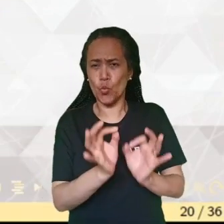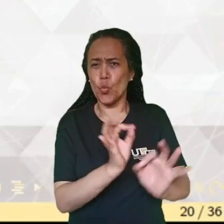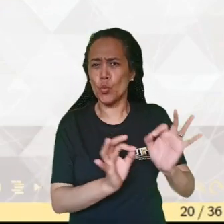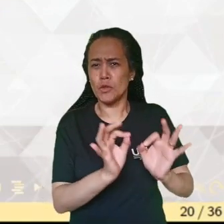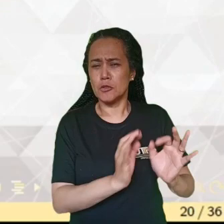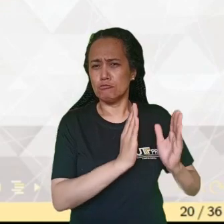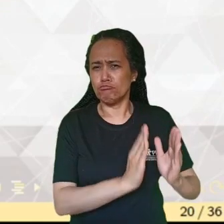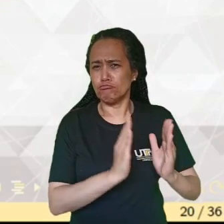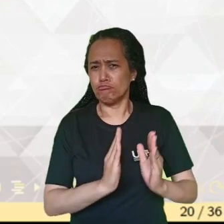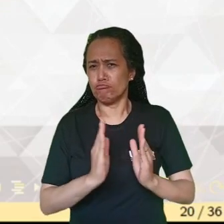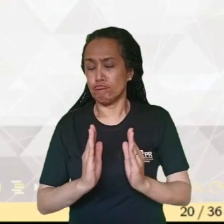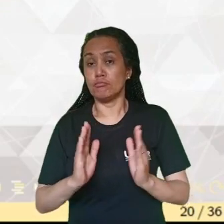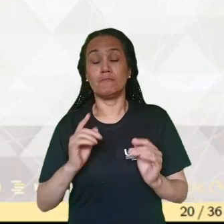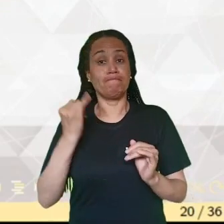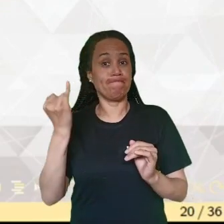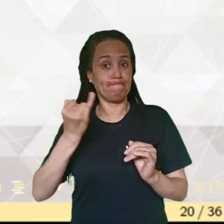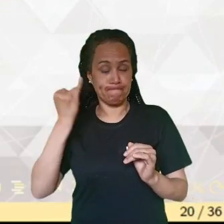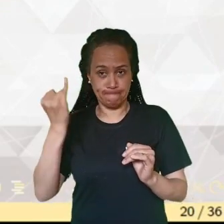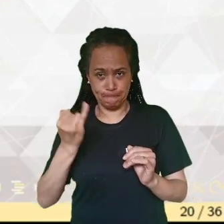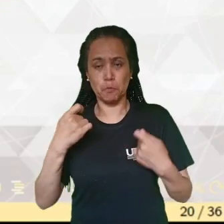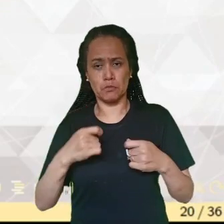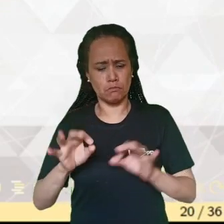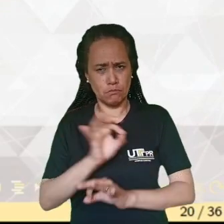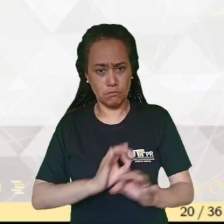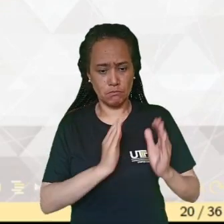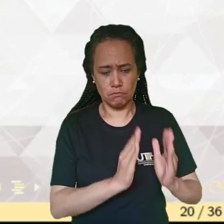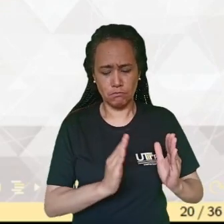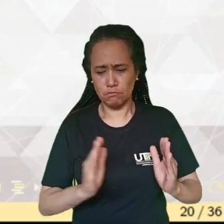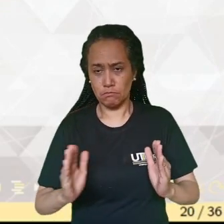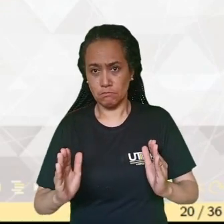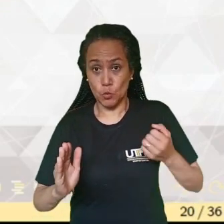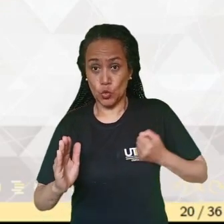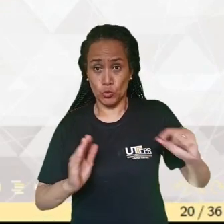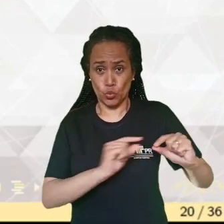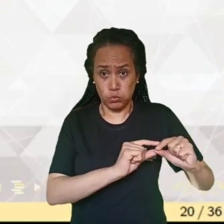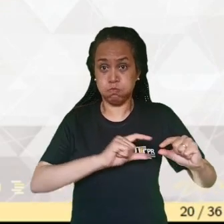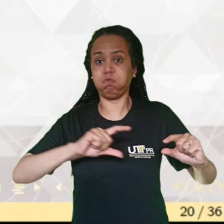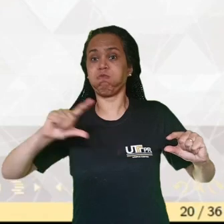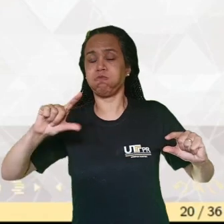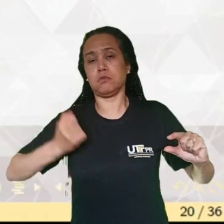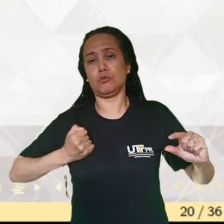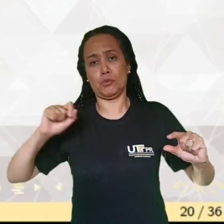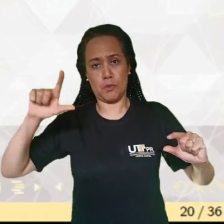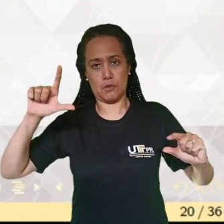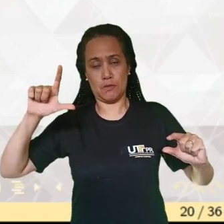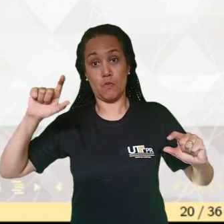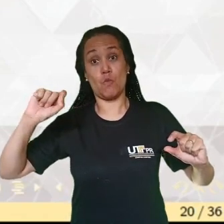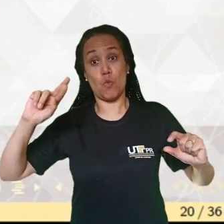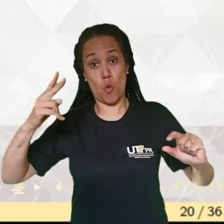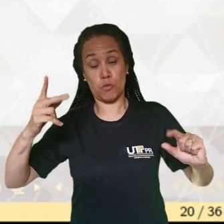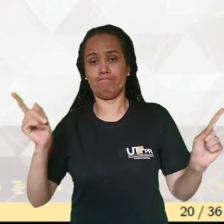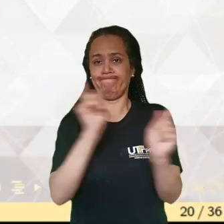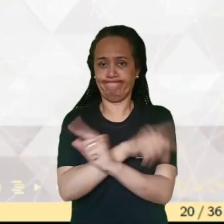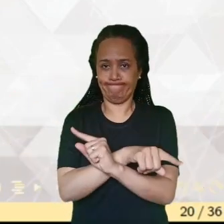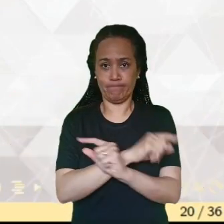ordem. Isso é importante, tem que colocar em ordem crescente ou em ordem decrescente. De tal forma